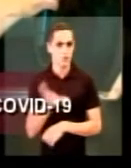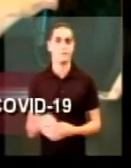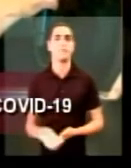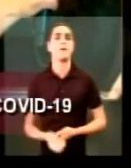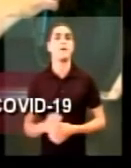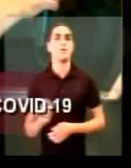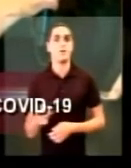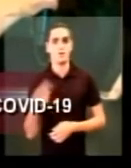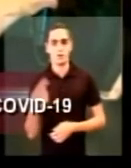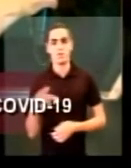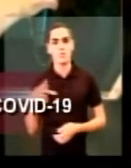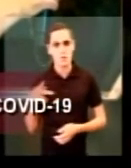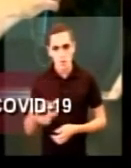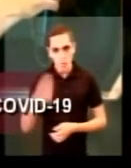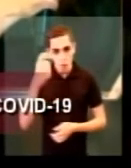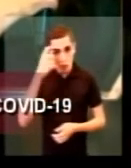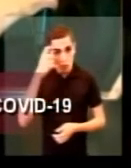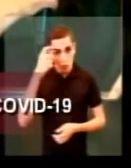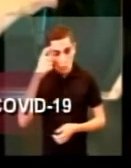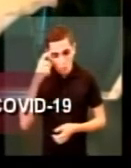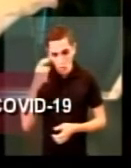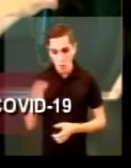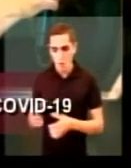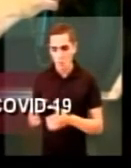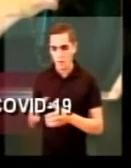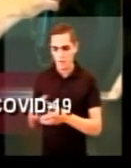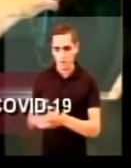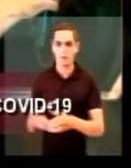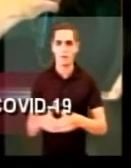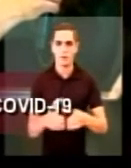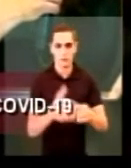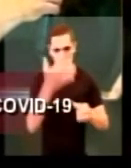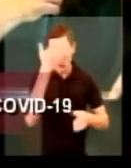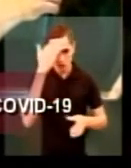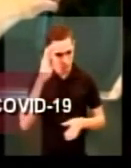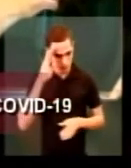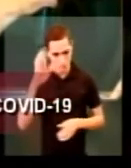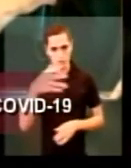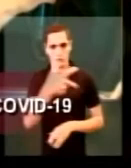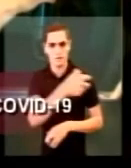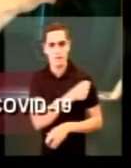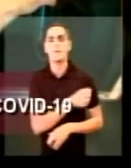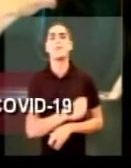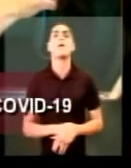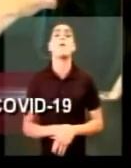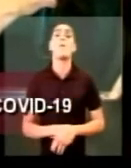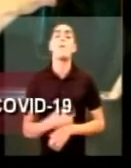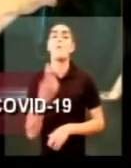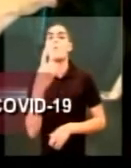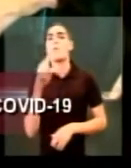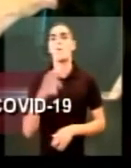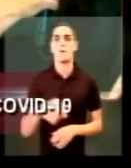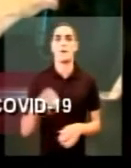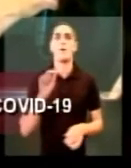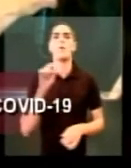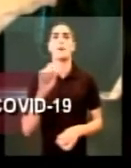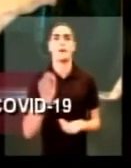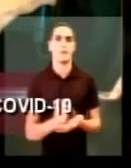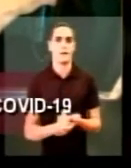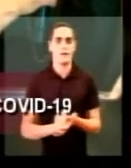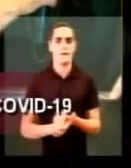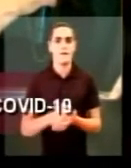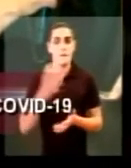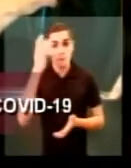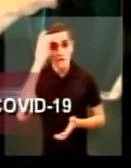sempre pensamos no nosso público-alvo, e uma das prioridades é a facilidade de acesso. Então, para isso, os trabalhadores de saúde